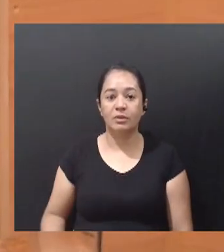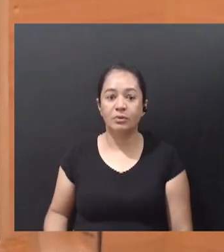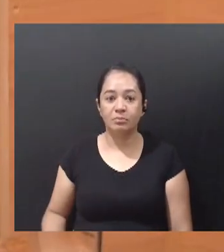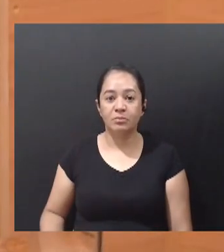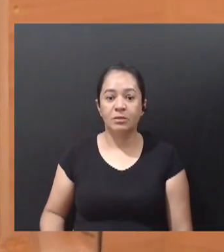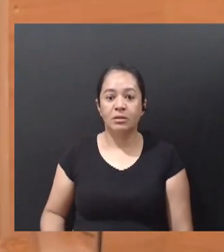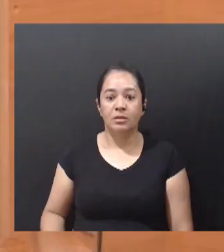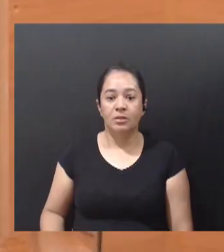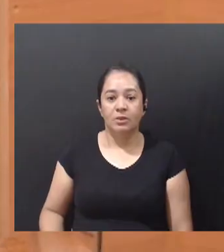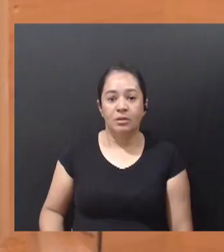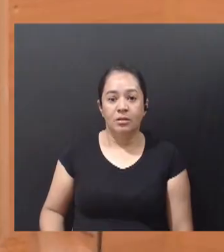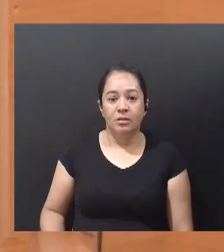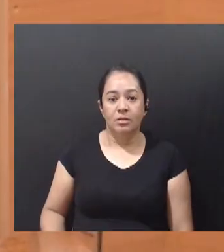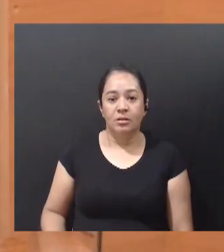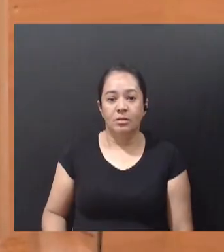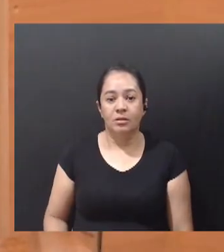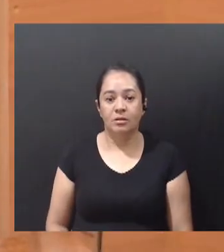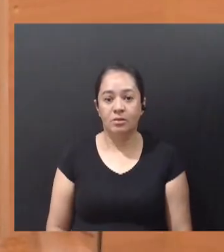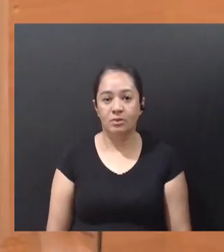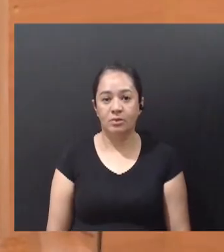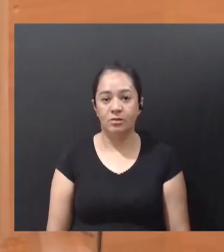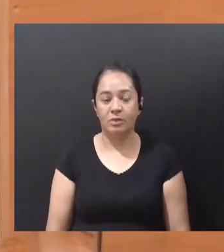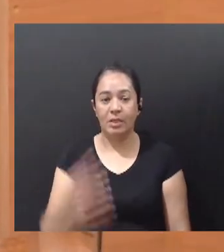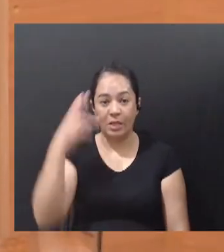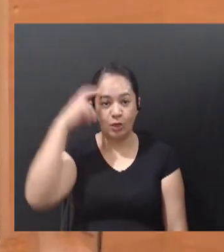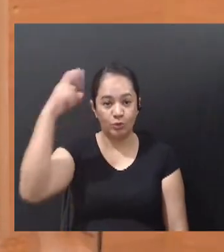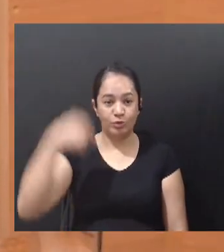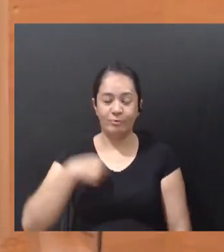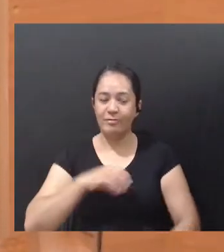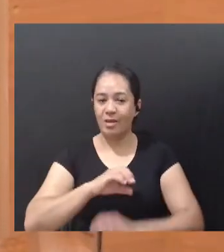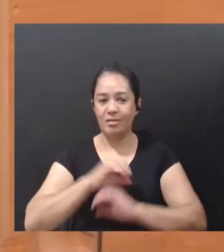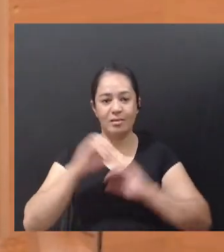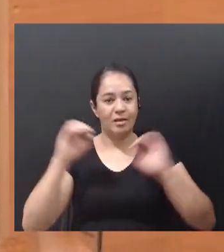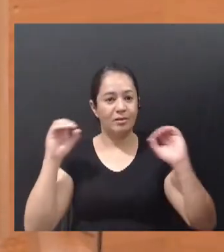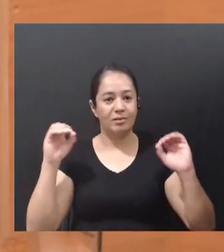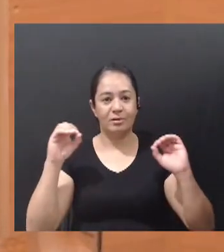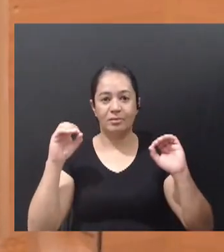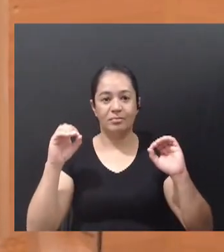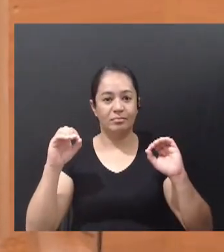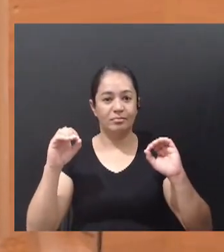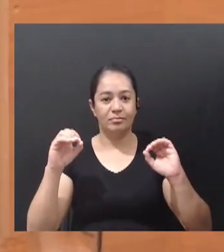não me aculturou, né? A perspectiva